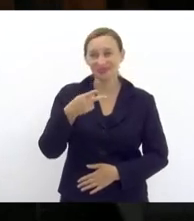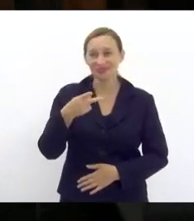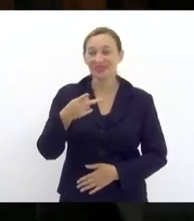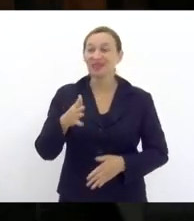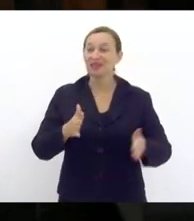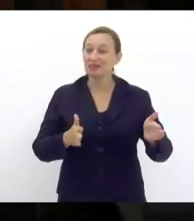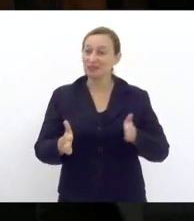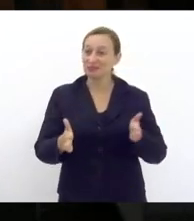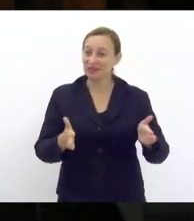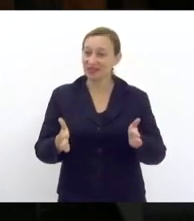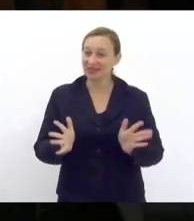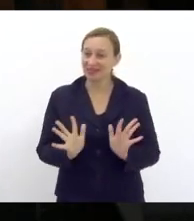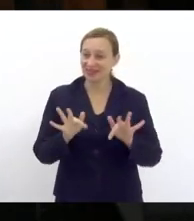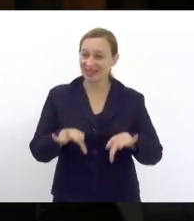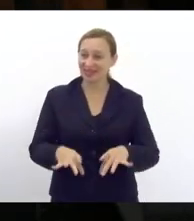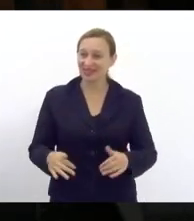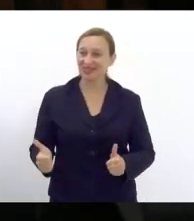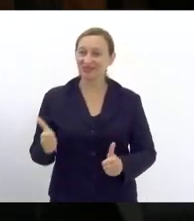expediente final.